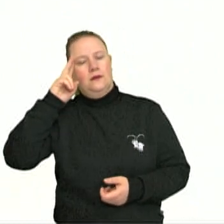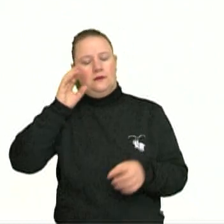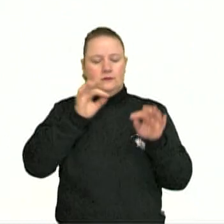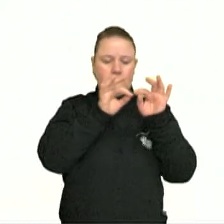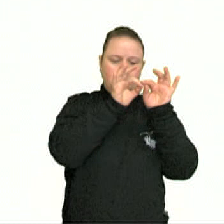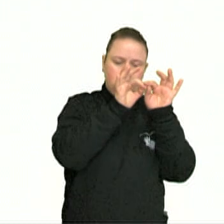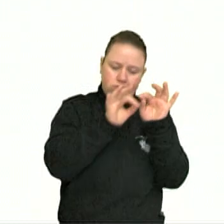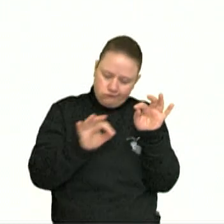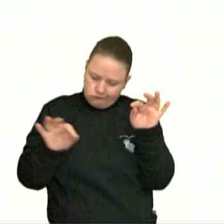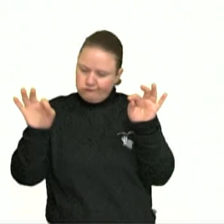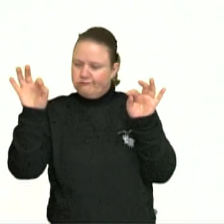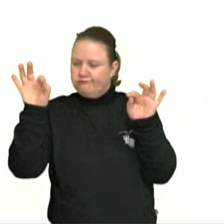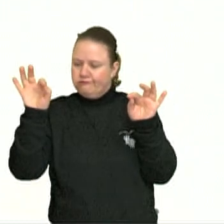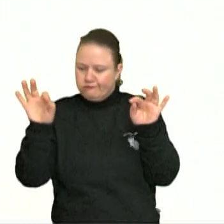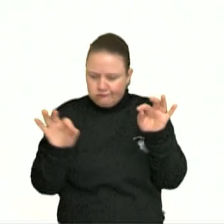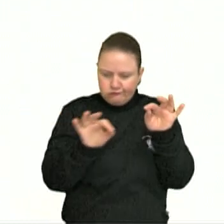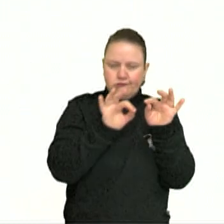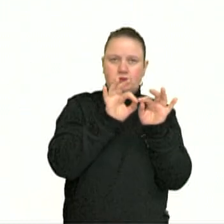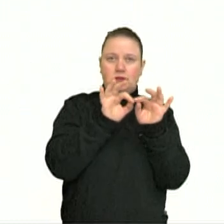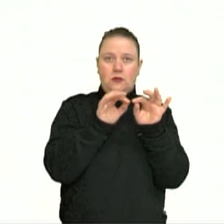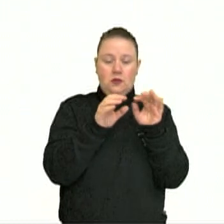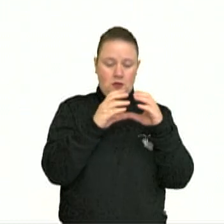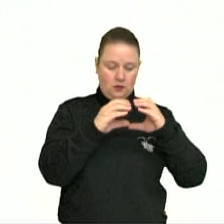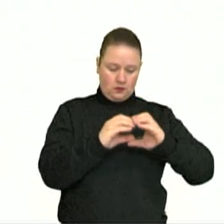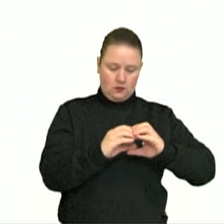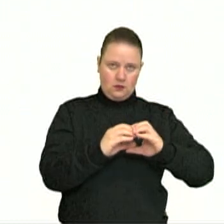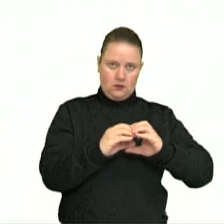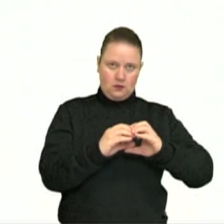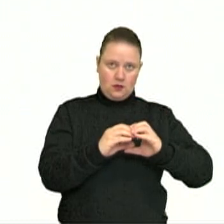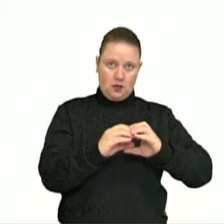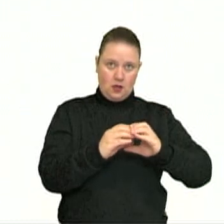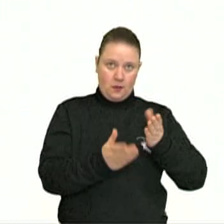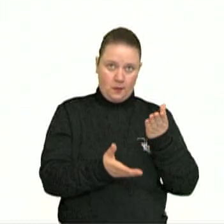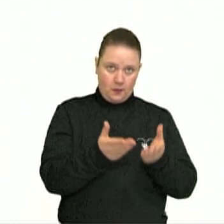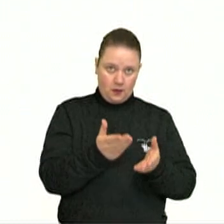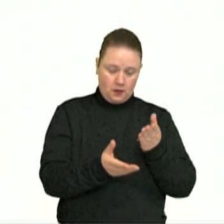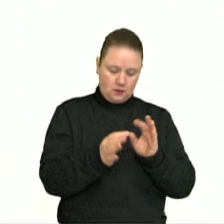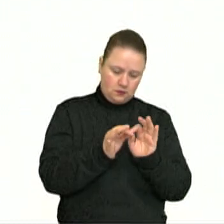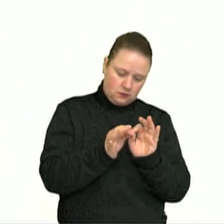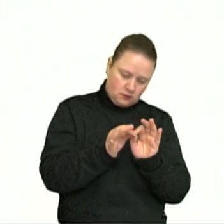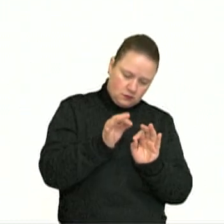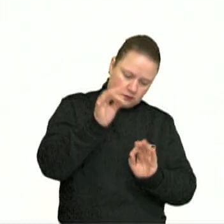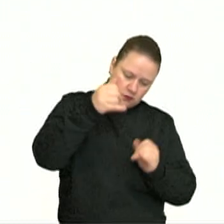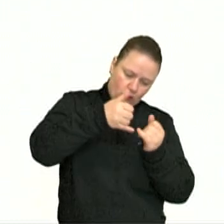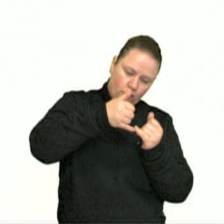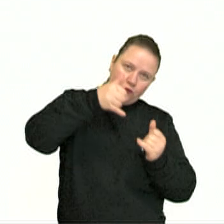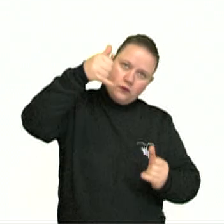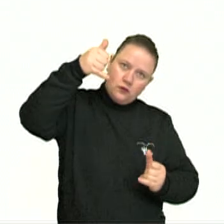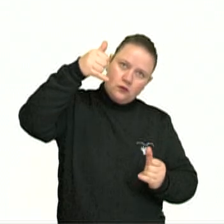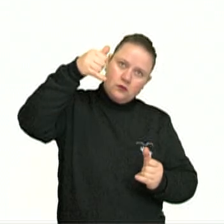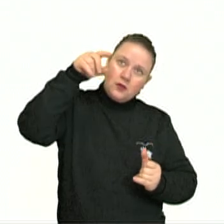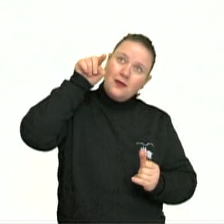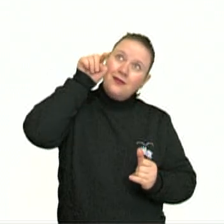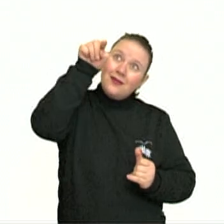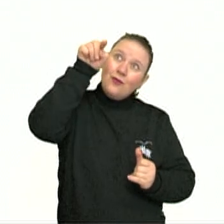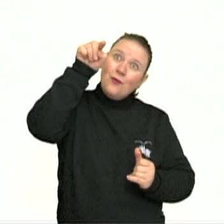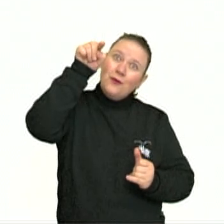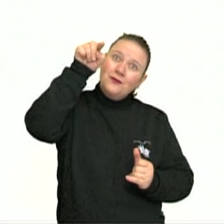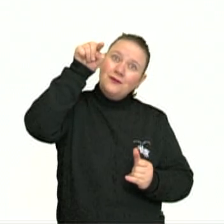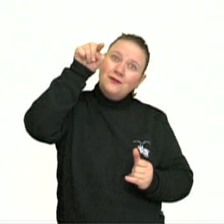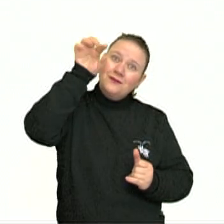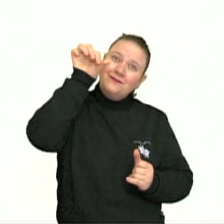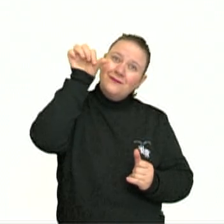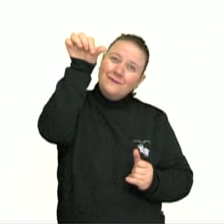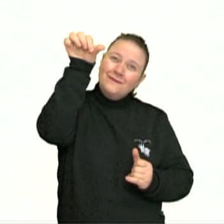ele tem uma massa pendular, um fio, e esse fio está preso em um eixo, certo? Lá em cima na parede, certo? No